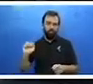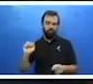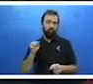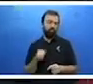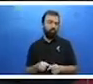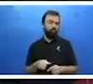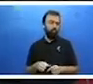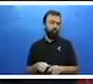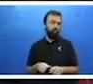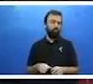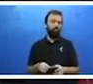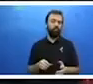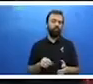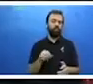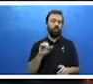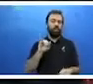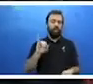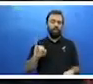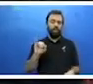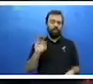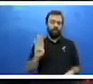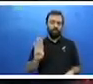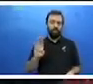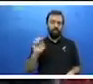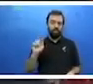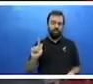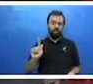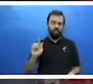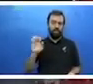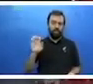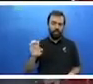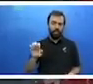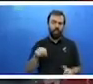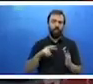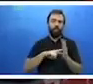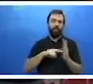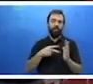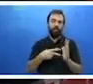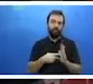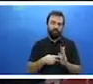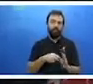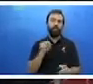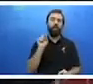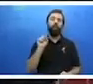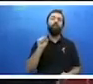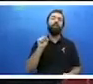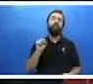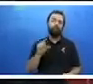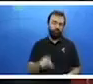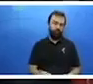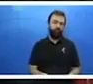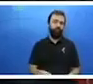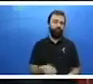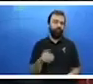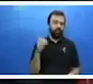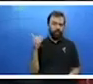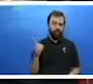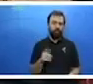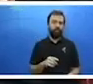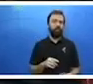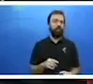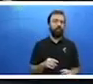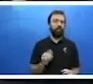que significa IBGE? Lembram que aqui tem, ó, Instituto Brasileiro de Geografia e